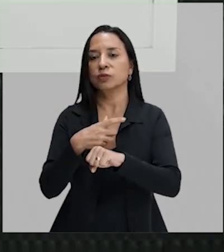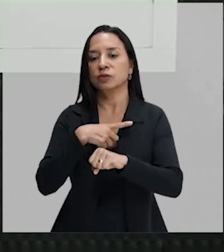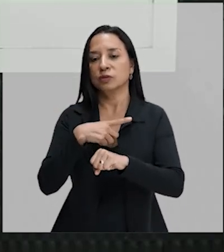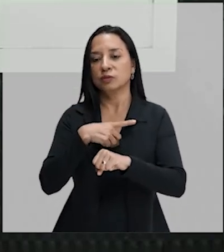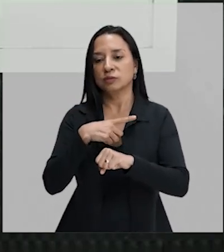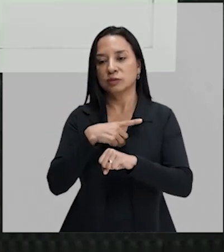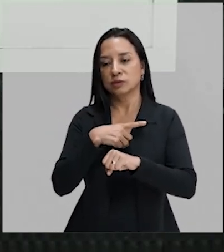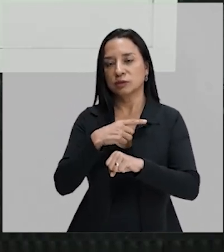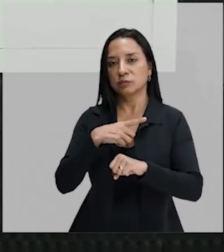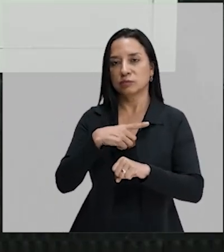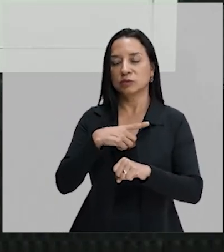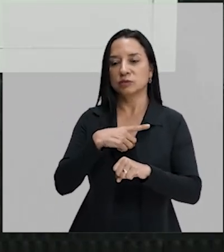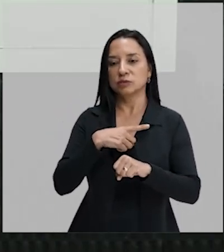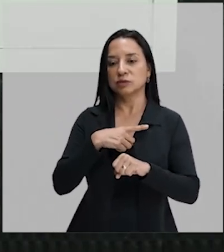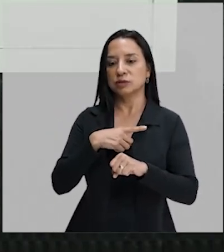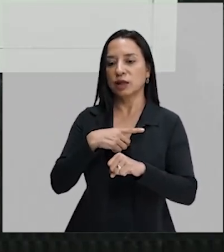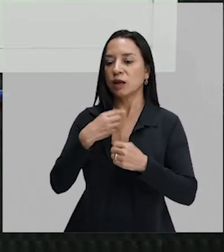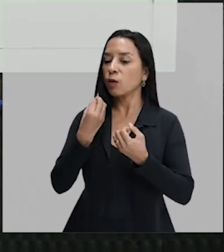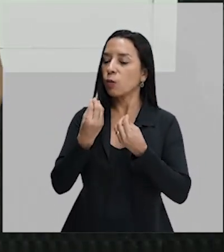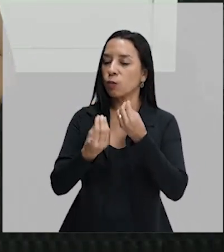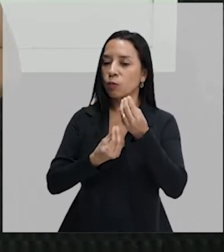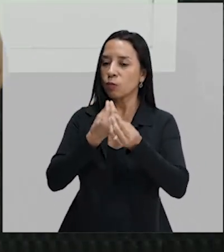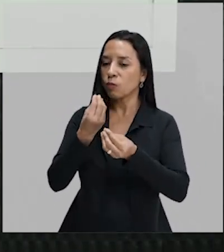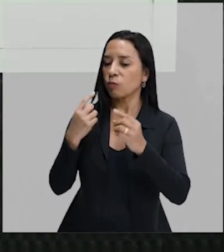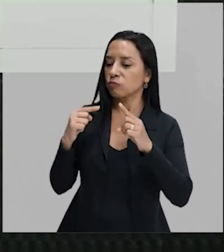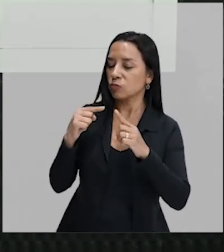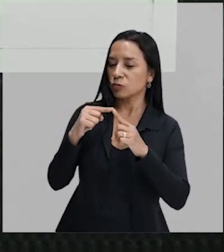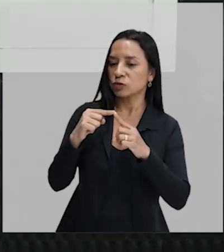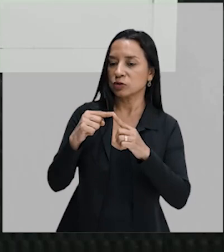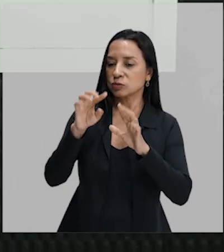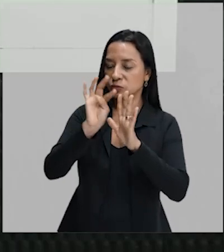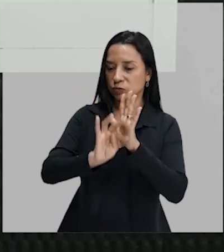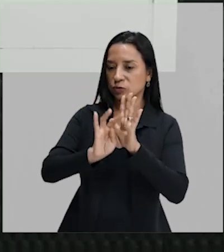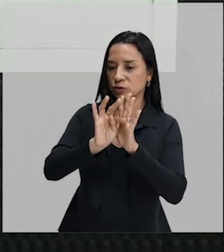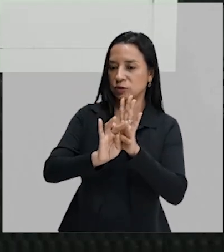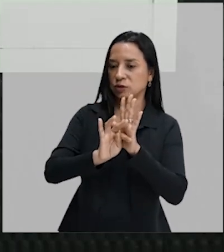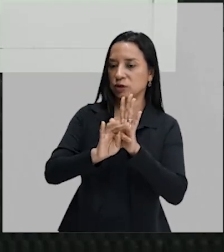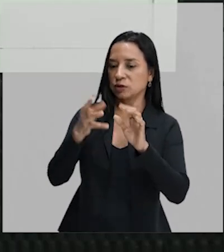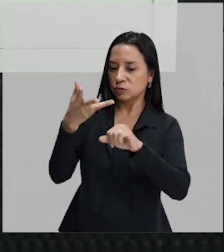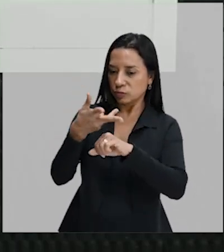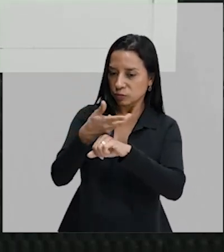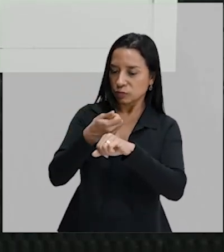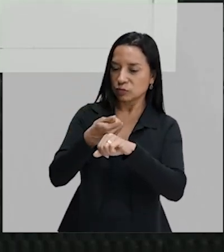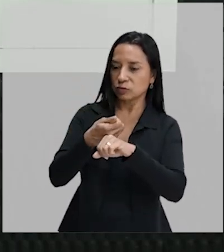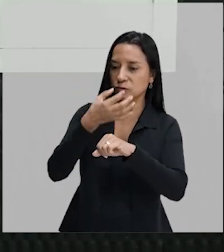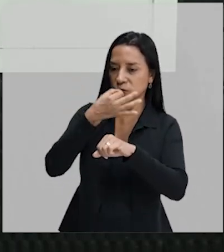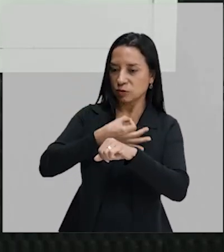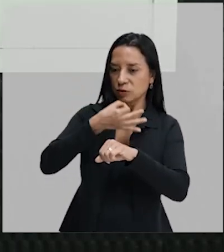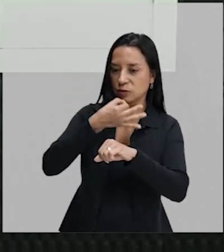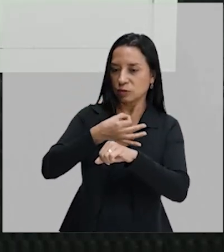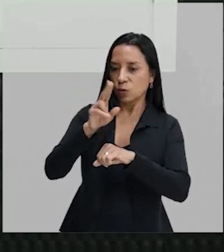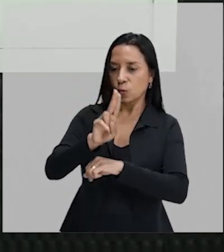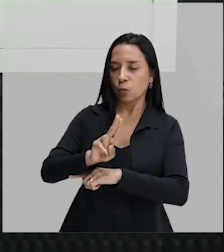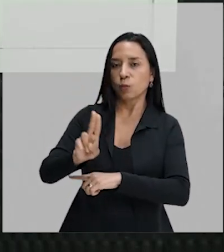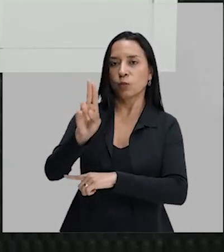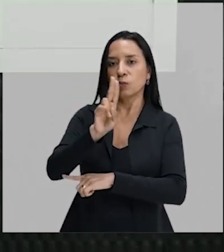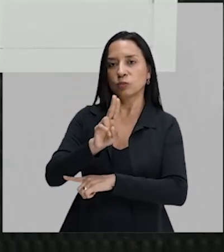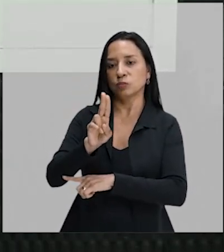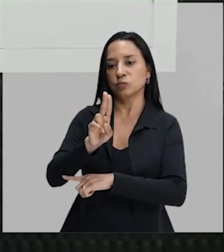também de ter a capacidade de, a partir do nosso texto, conduzir o leitor, persuadi-lo, ou até mesmo, eu não uso muito essa